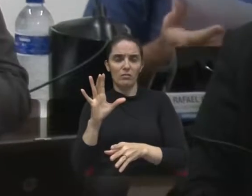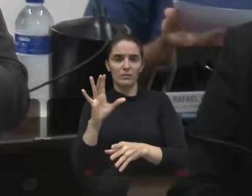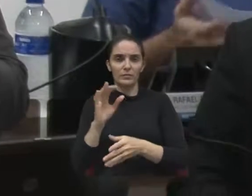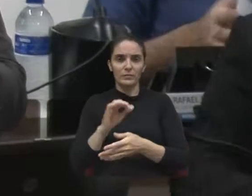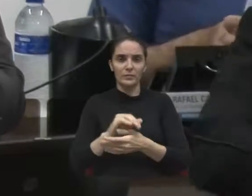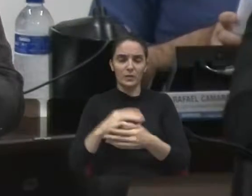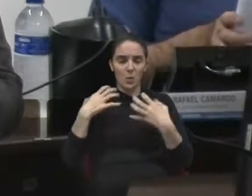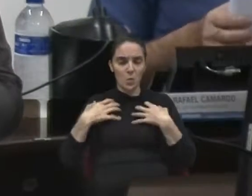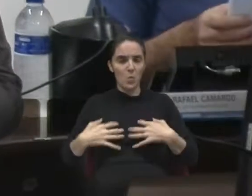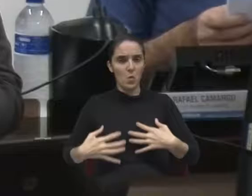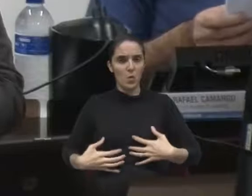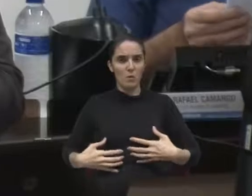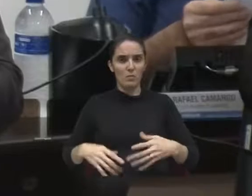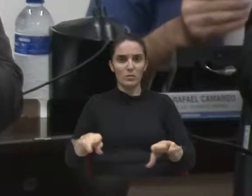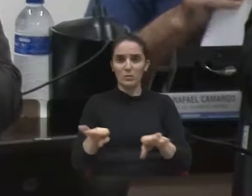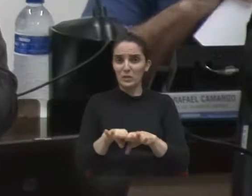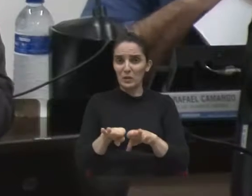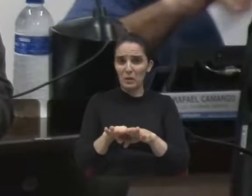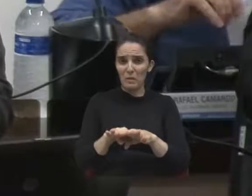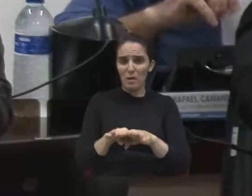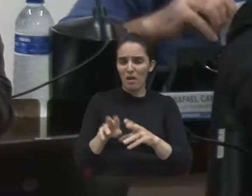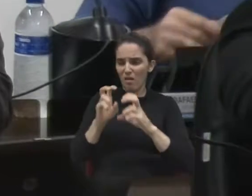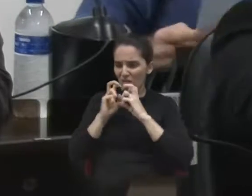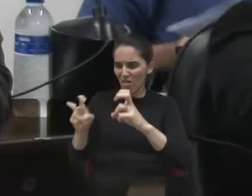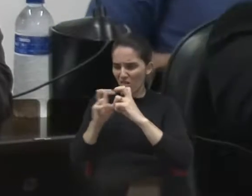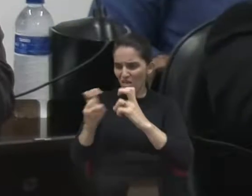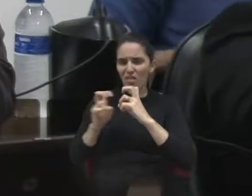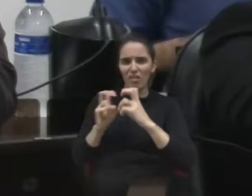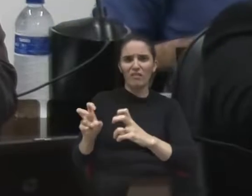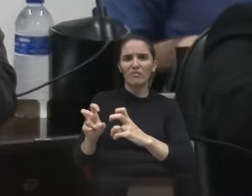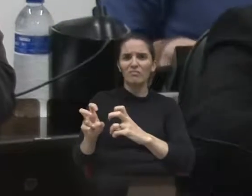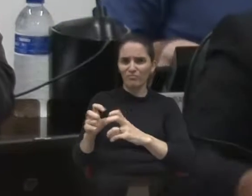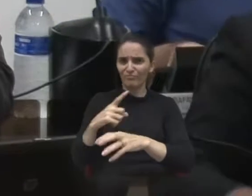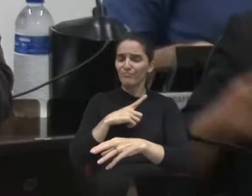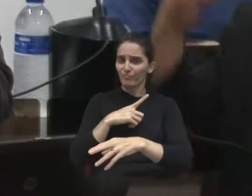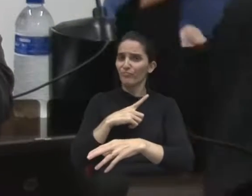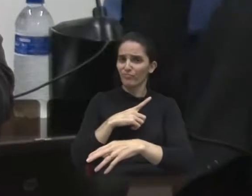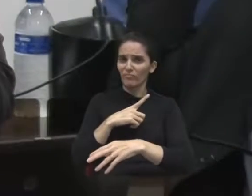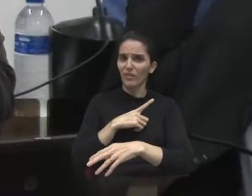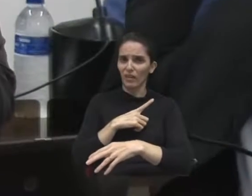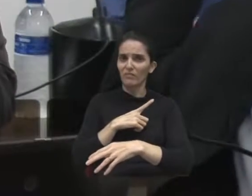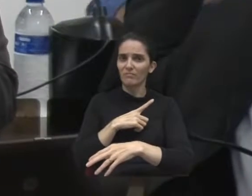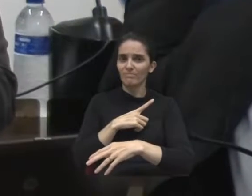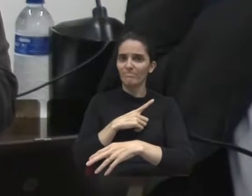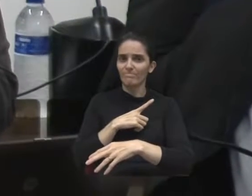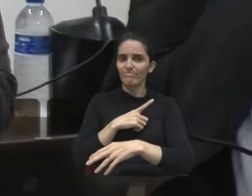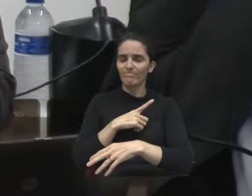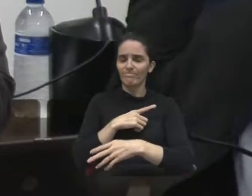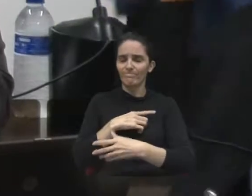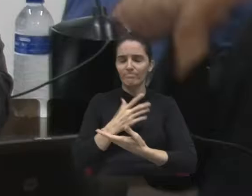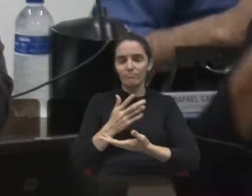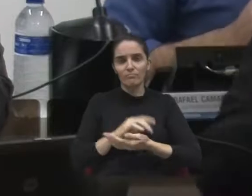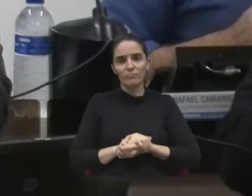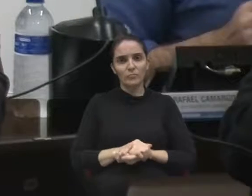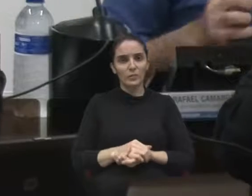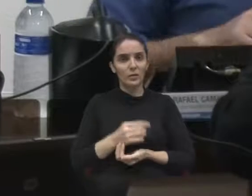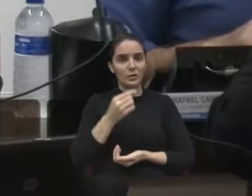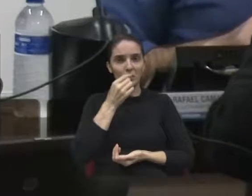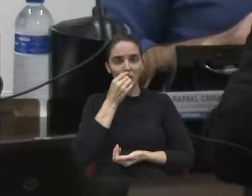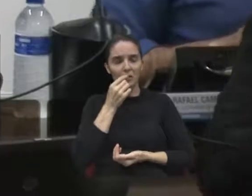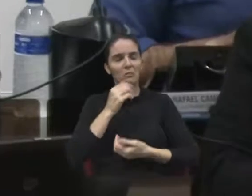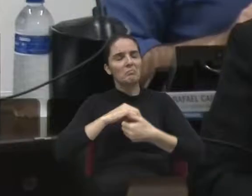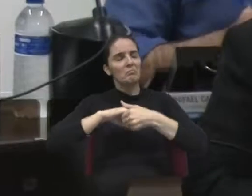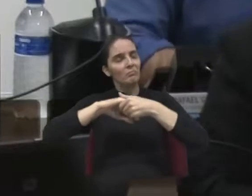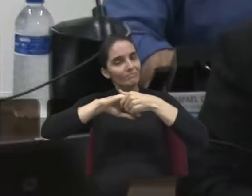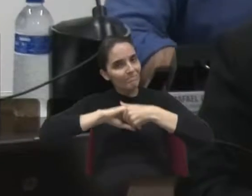fisicamente, mas como verbalmente, e isso nós sabemos que existe. Então, eu só tenho realmente que parabenizar o